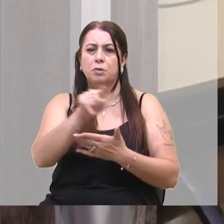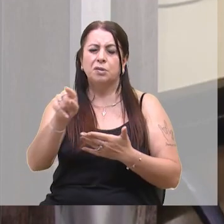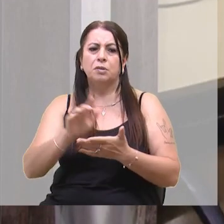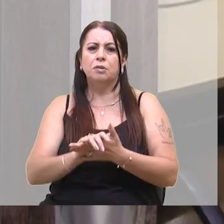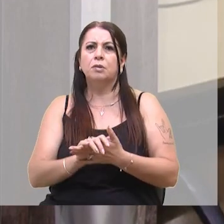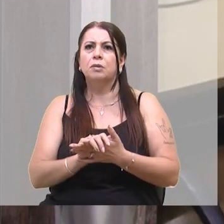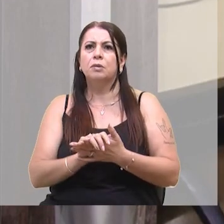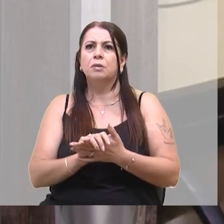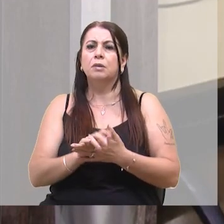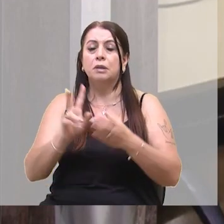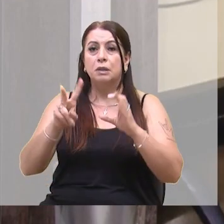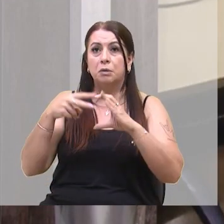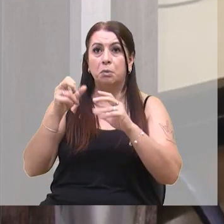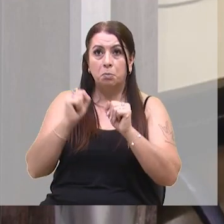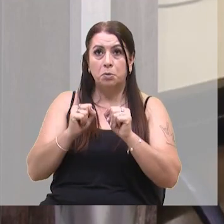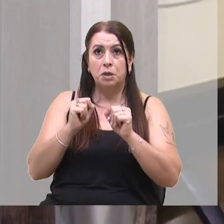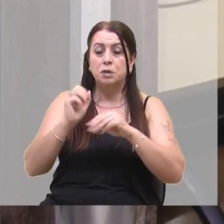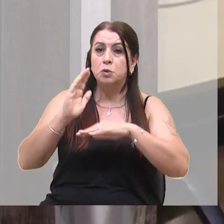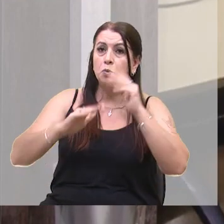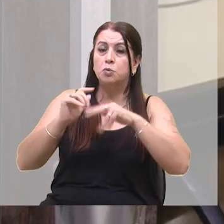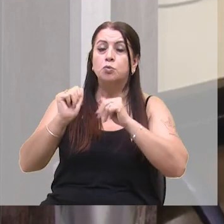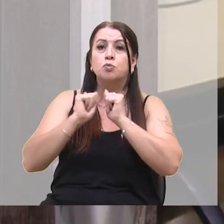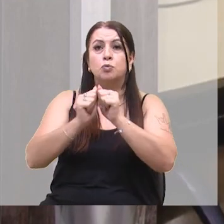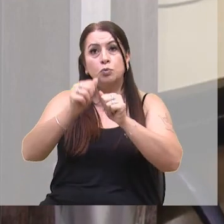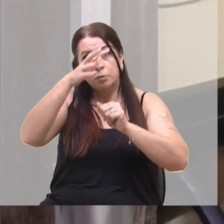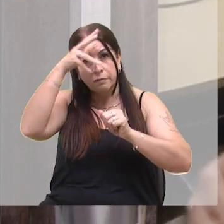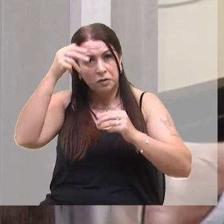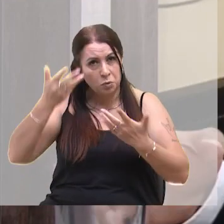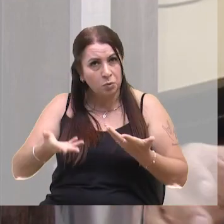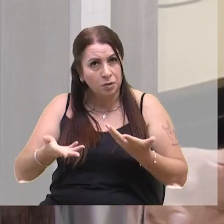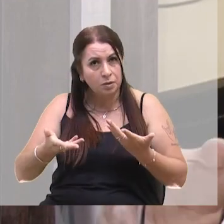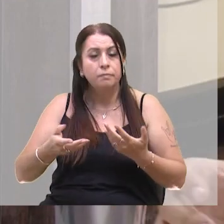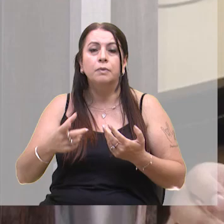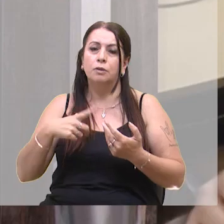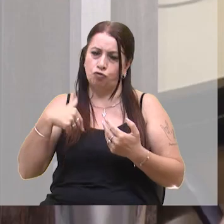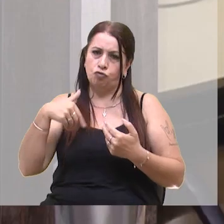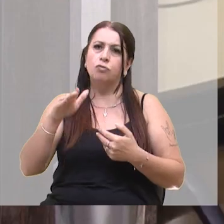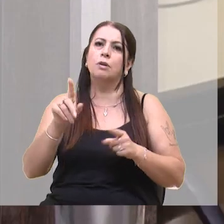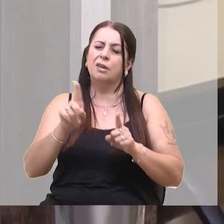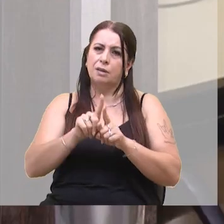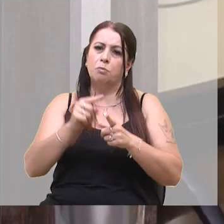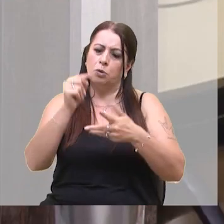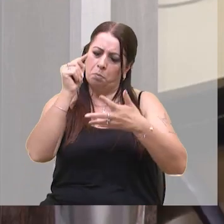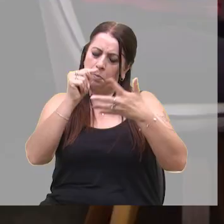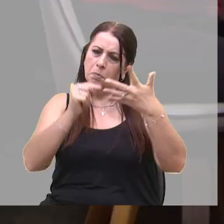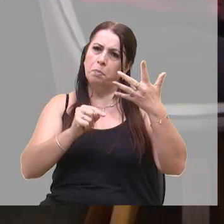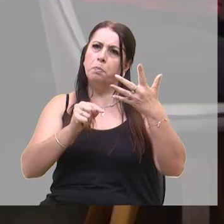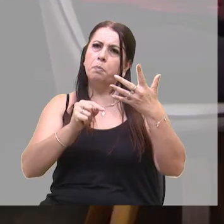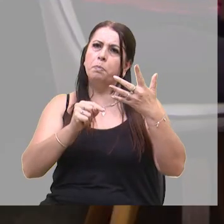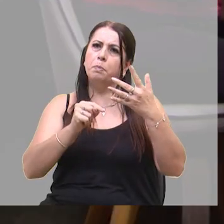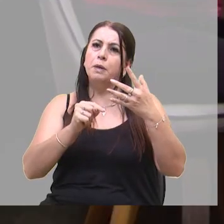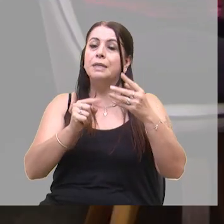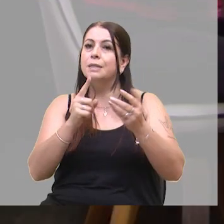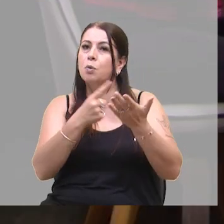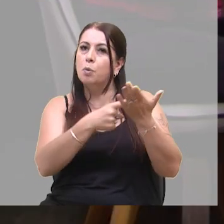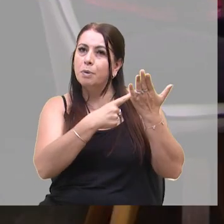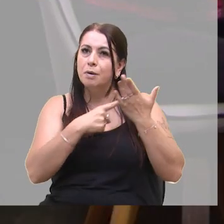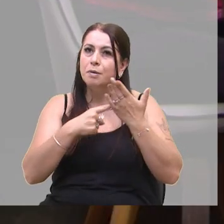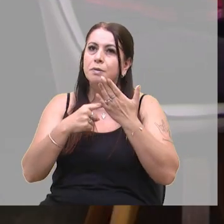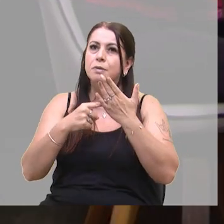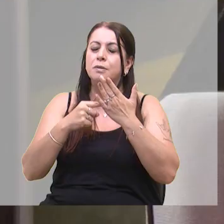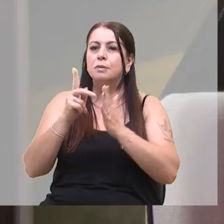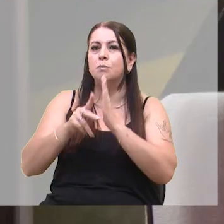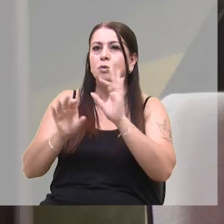ou uma pauta nesse sentido que a Câmara pudesse construir junto com a Prefeitura? Eu acho que ainda vem, Fábio,